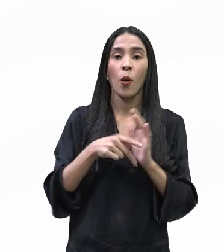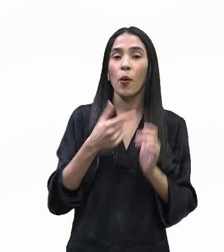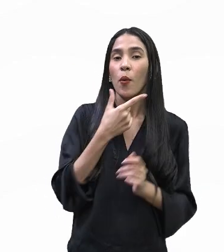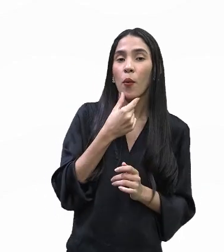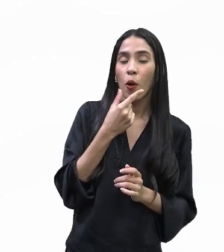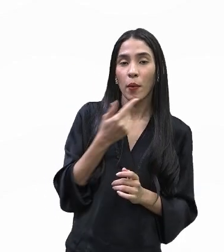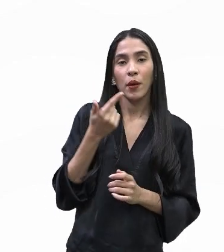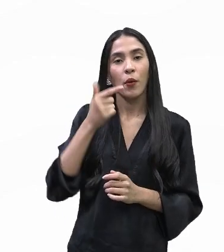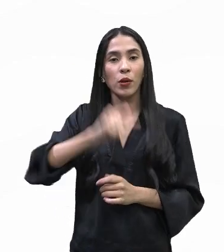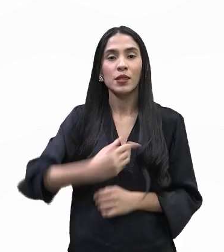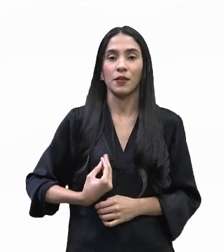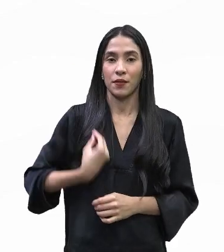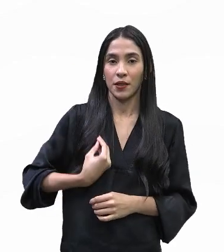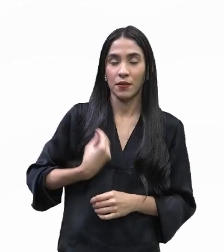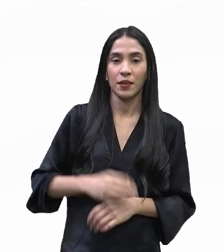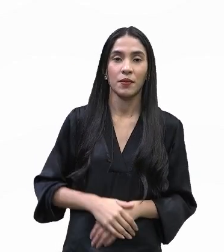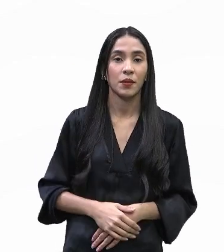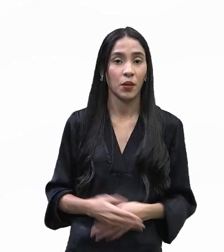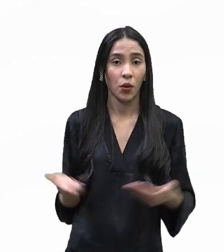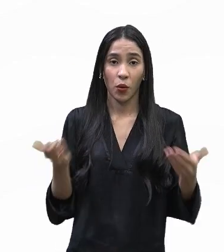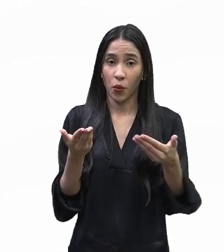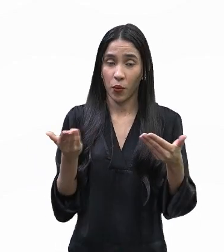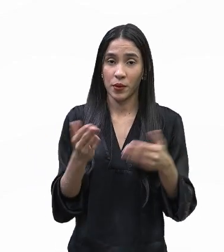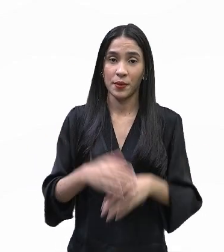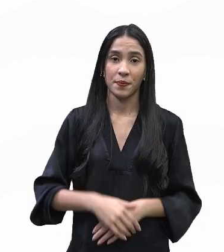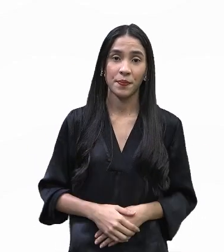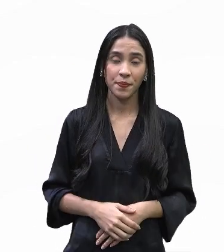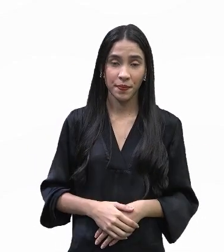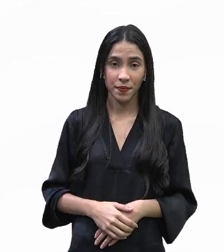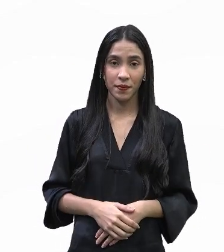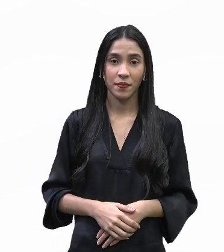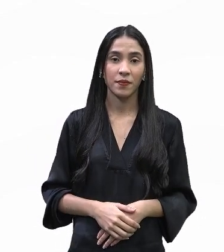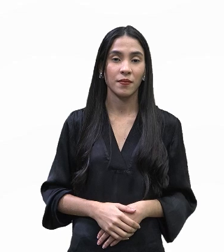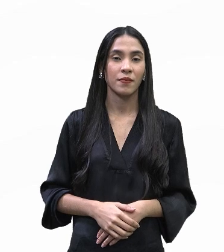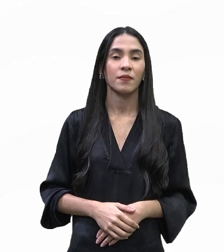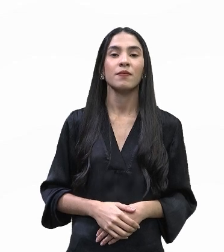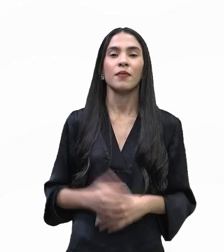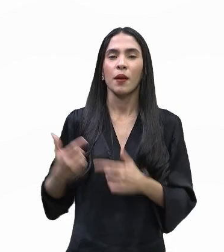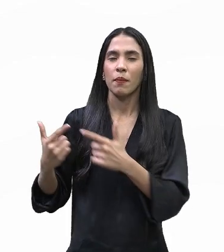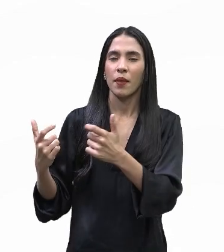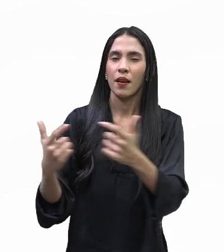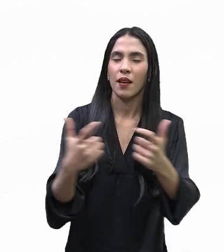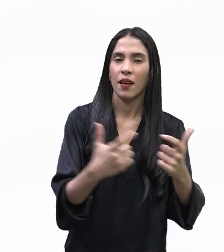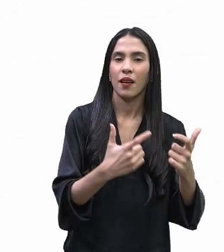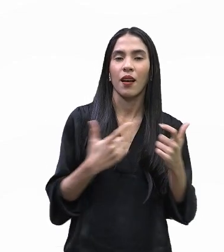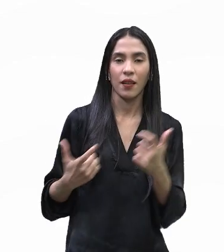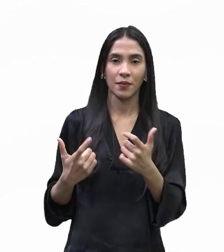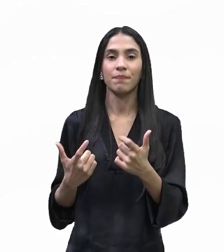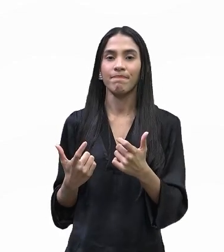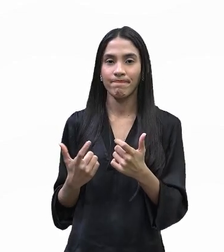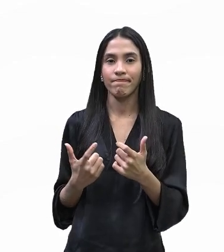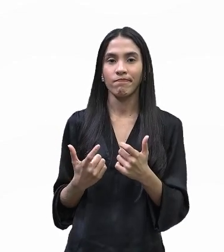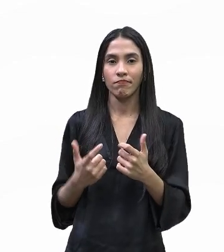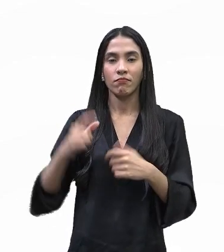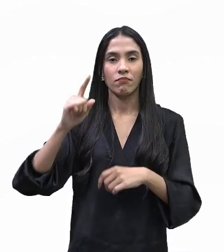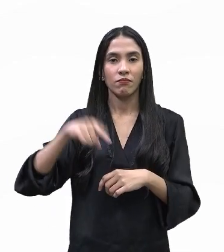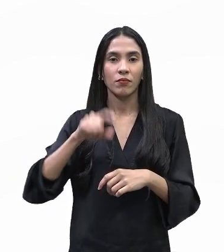sua sobrevivência. Hoje em dia, no entanto, muitas guerras e conflitos